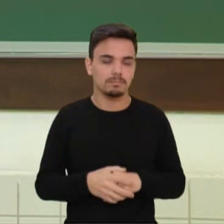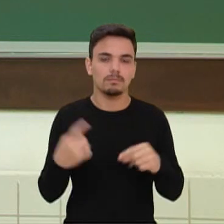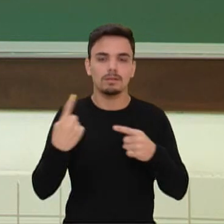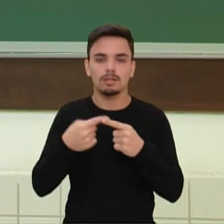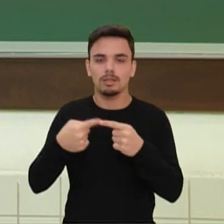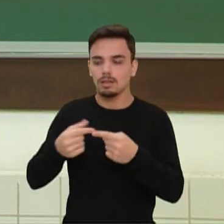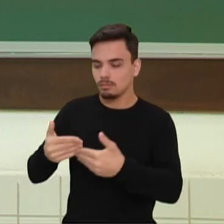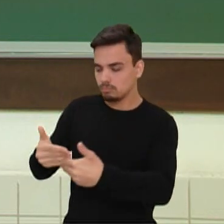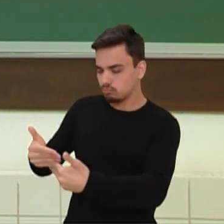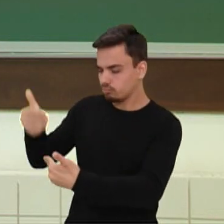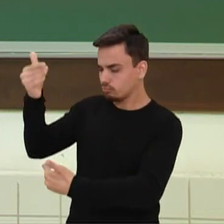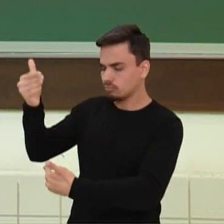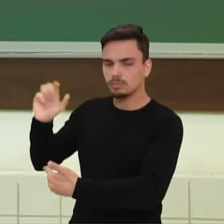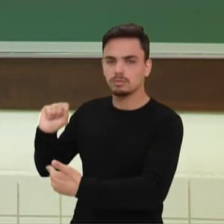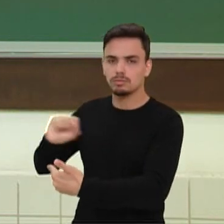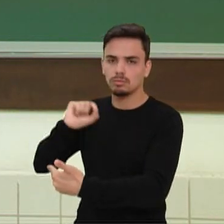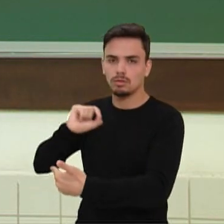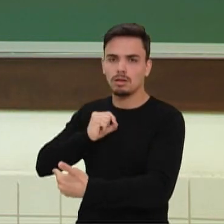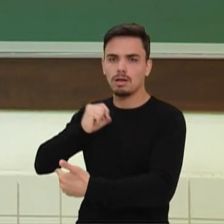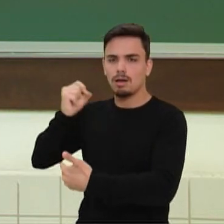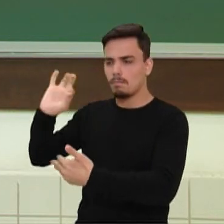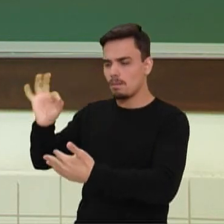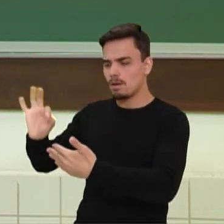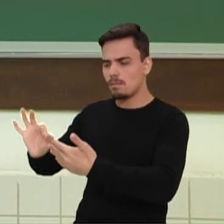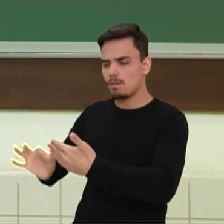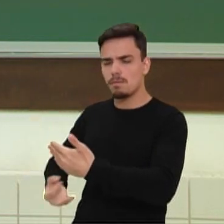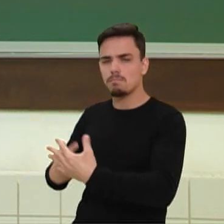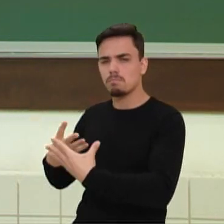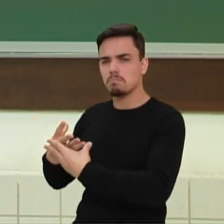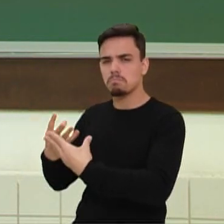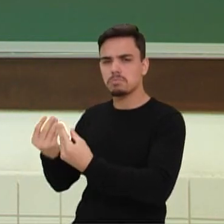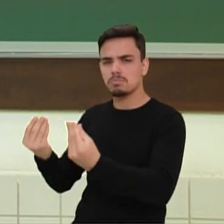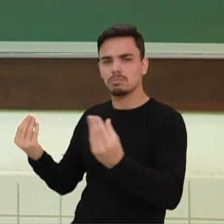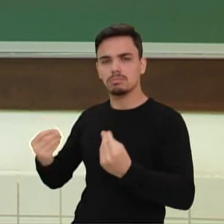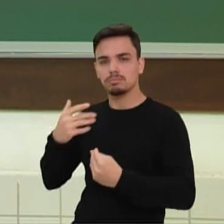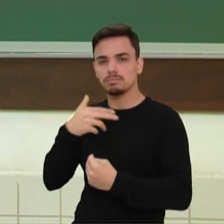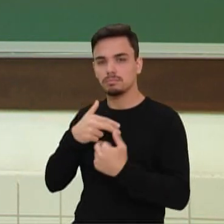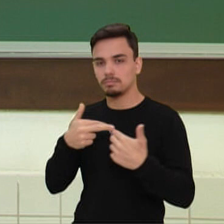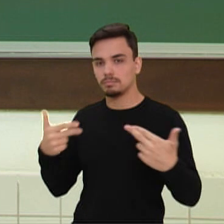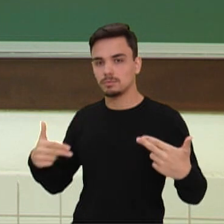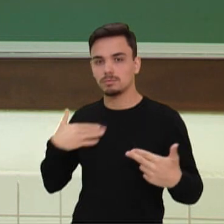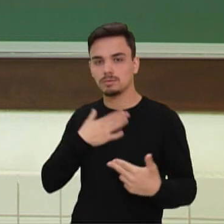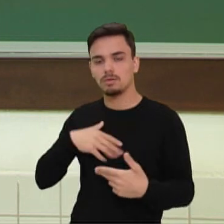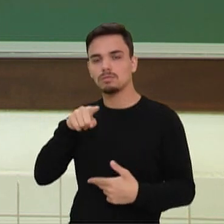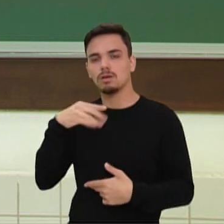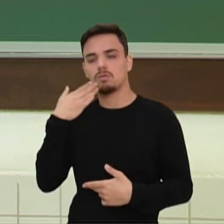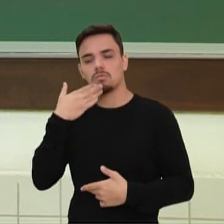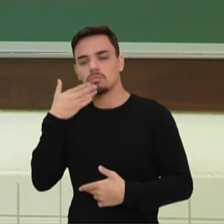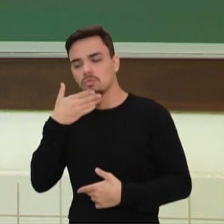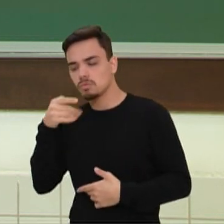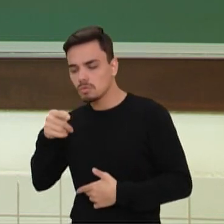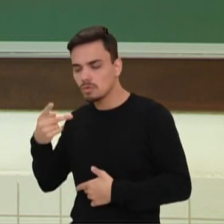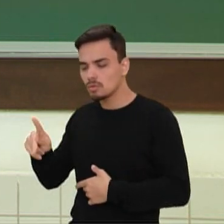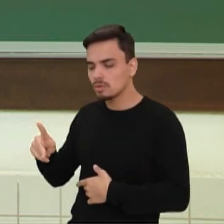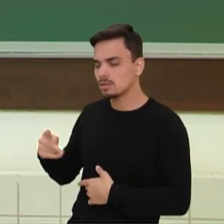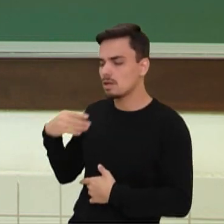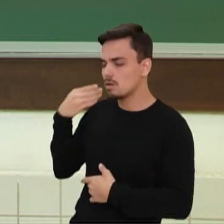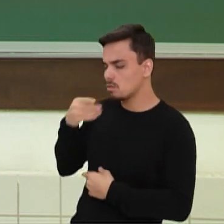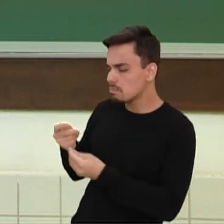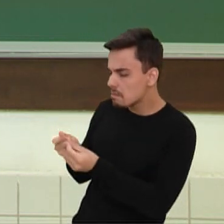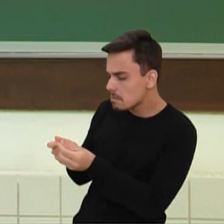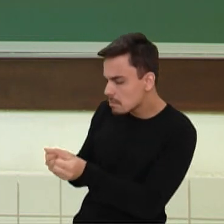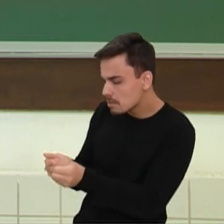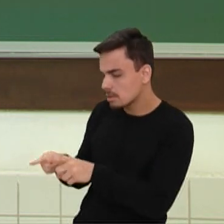da padaria e tem um monte de coisa que você gosta. Né? Você gosta daquele docinho, você também gosta daquele docinho de amendoim, daquele